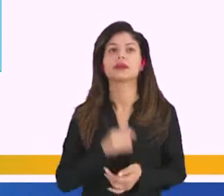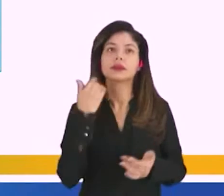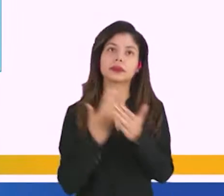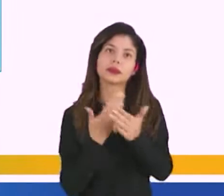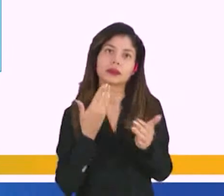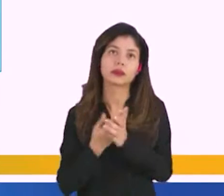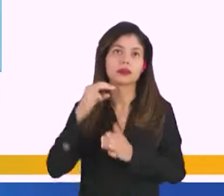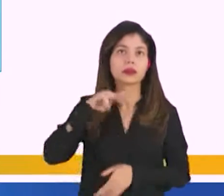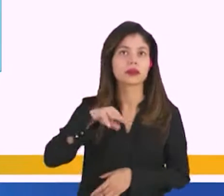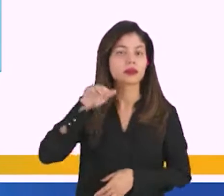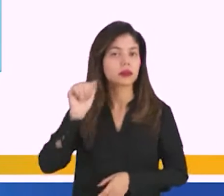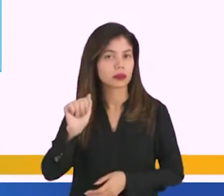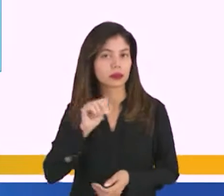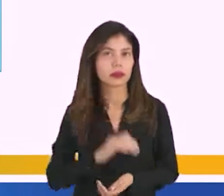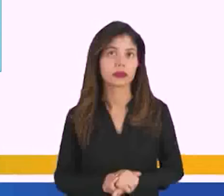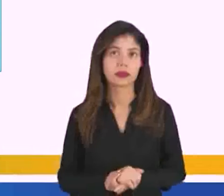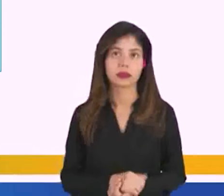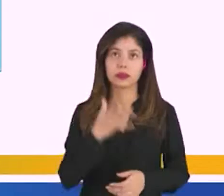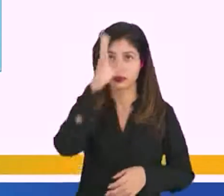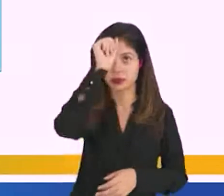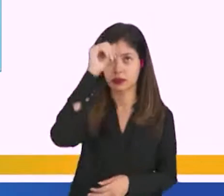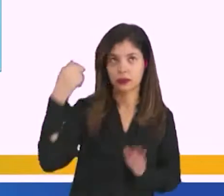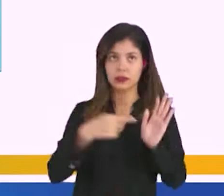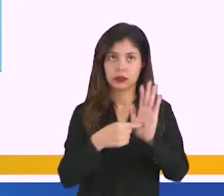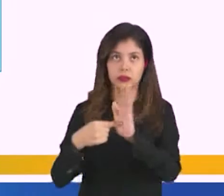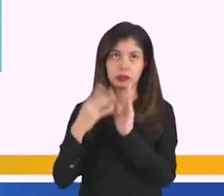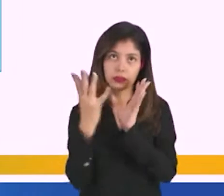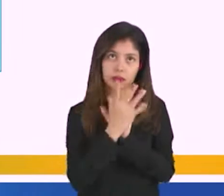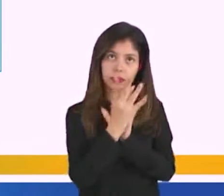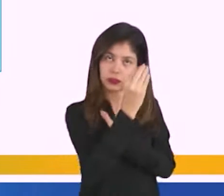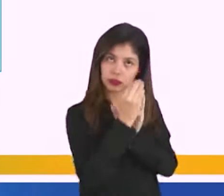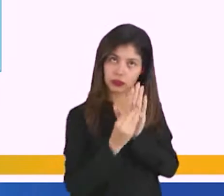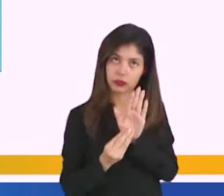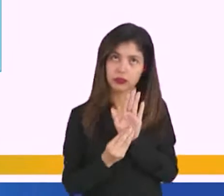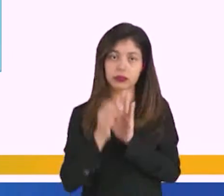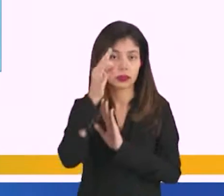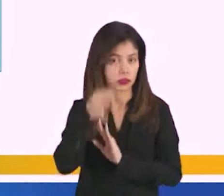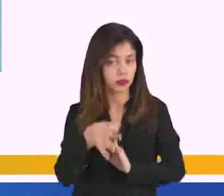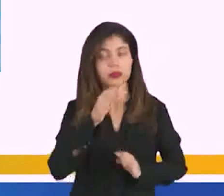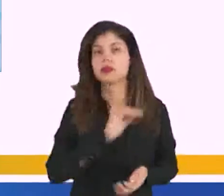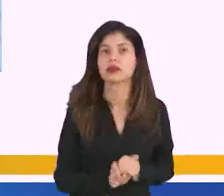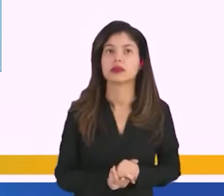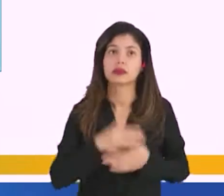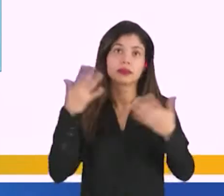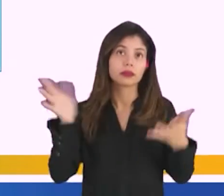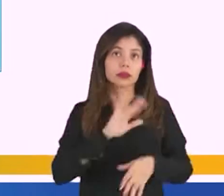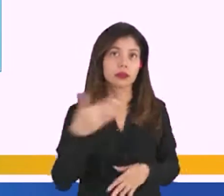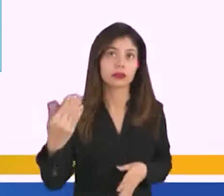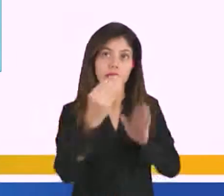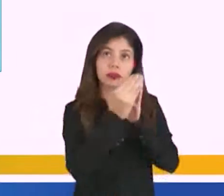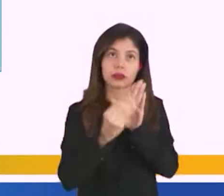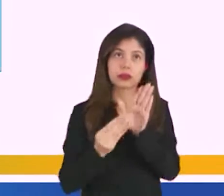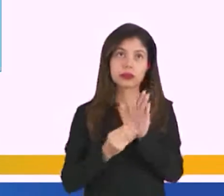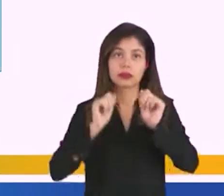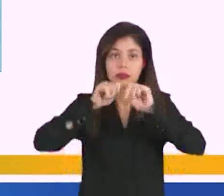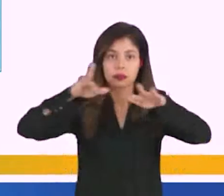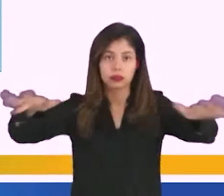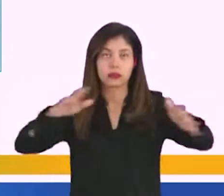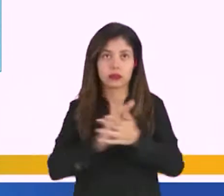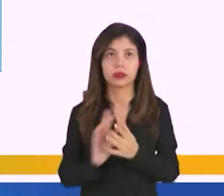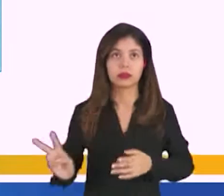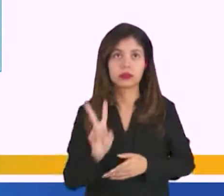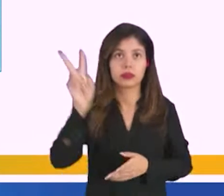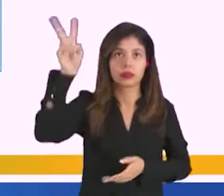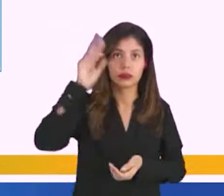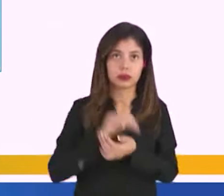você estudou a média aritmética e aprendeu que ela se refere a um conjunto de dados estatísticos, certo? Entretanto, quando os dados são dispersos,